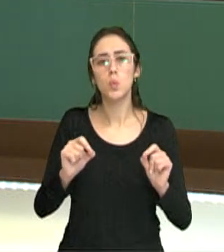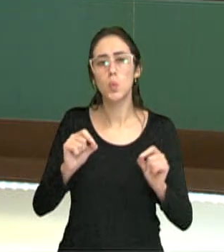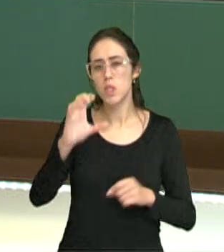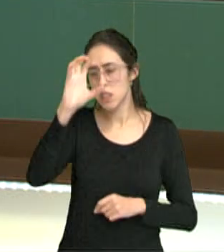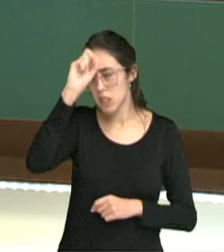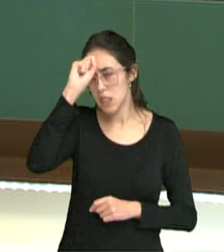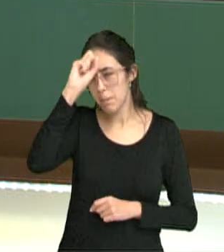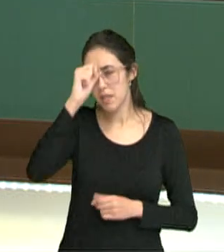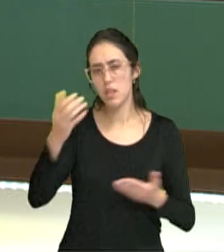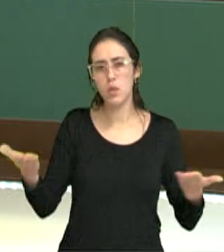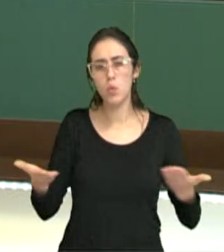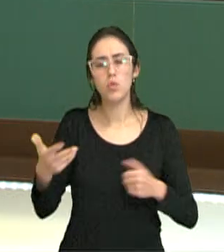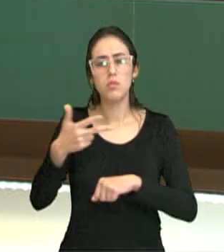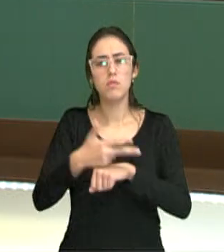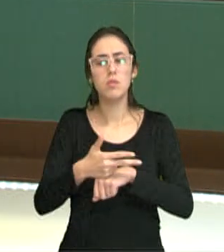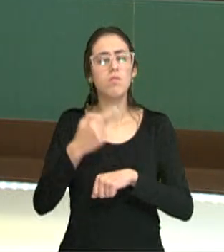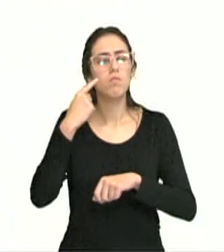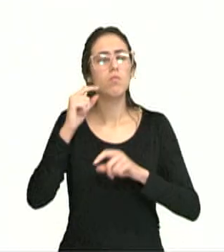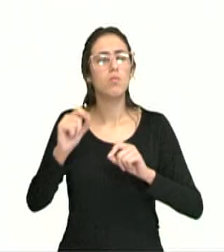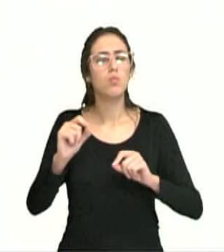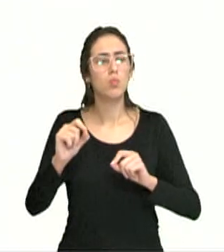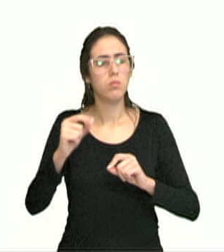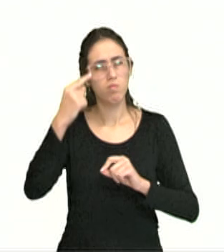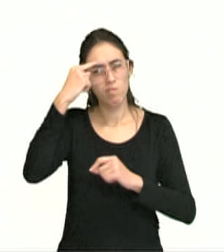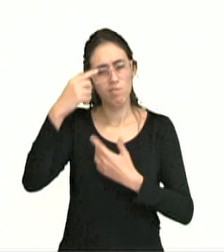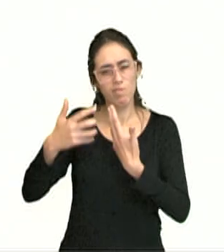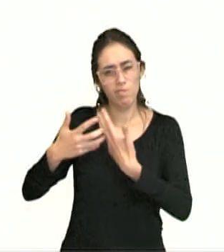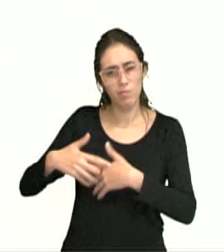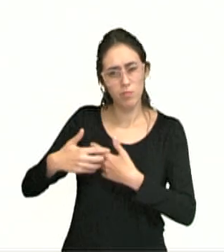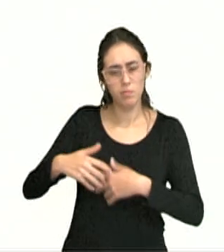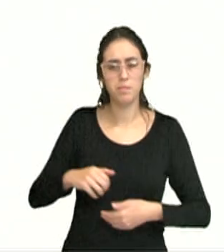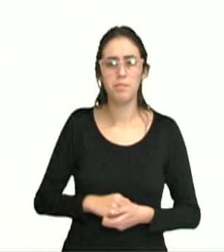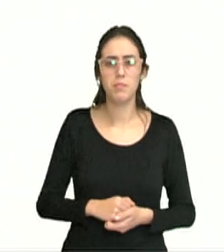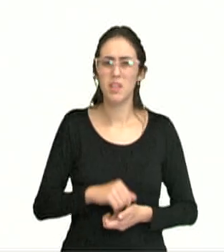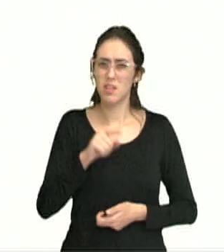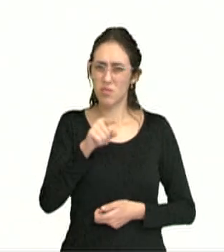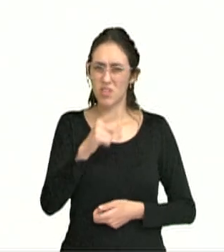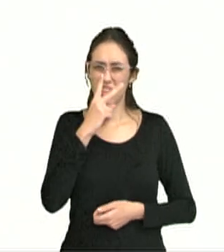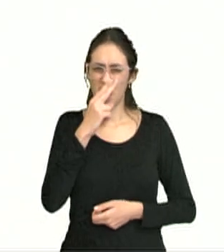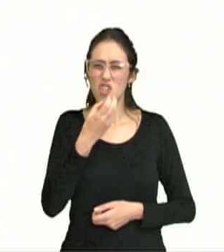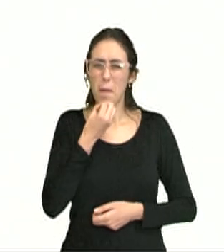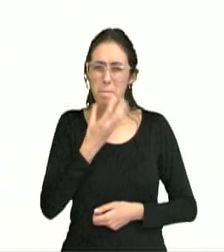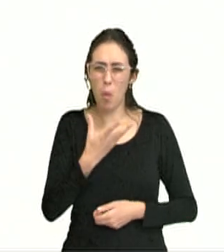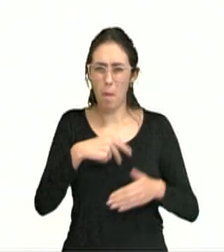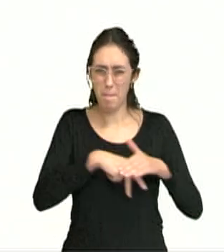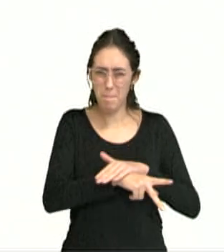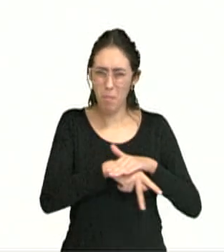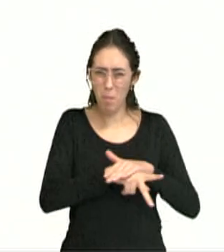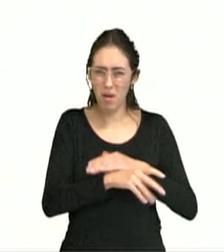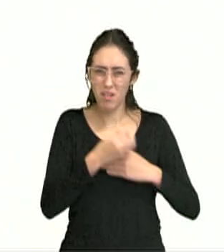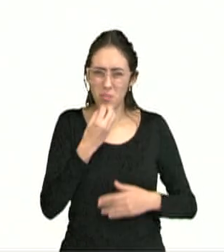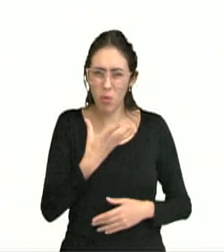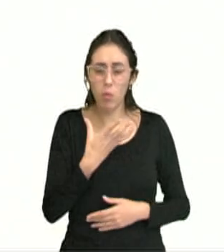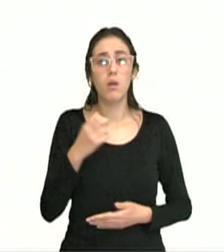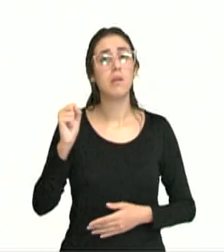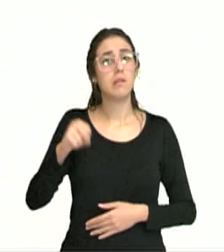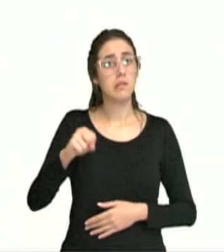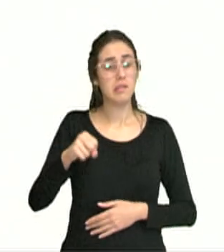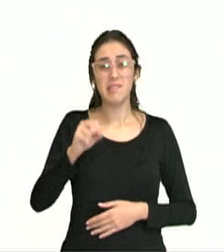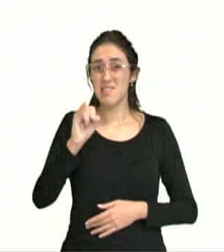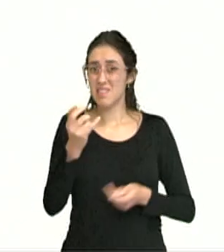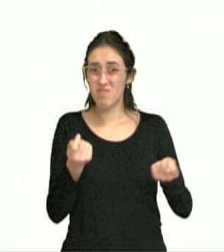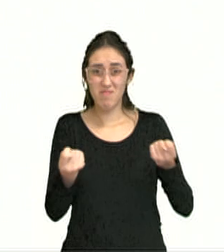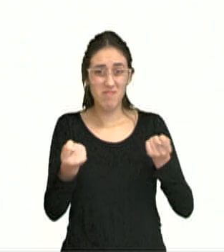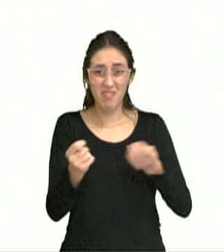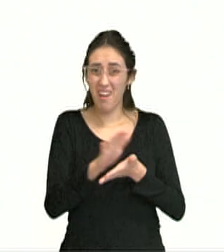desse nosso vídeo e vamos refletir. Vale a pena poupar? Sim. Se a gente não poupar, a gente